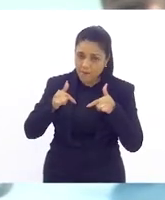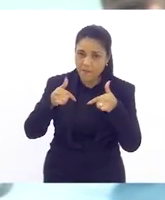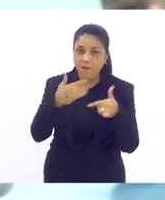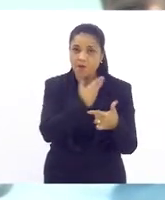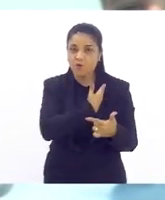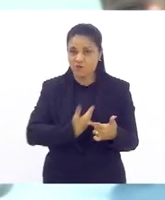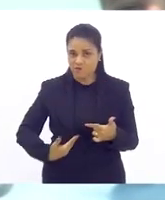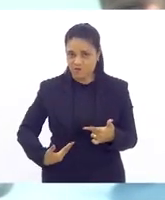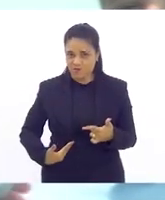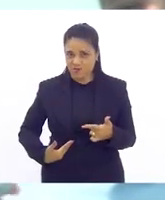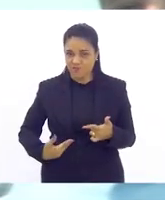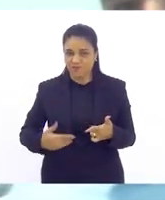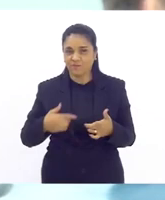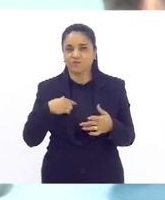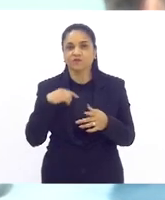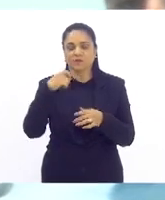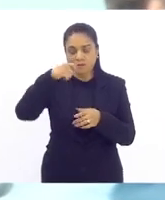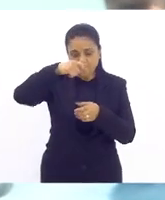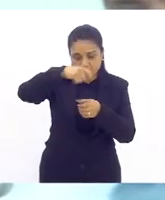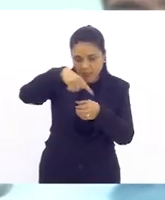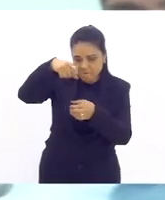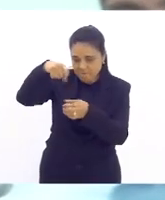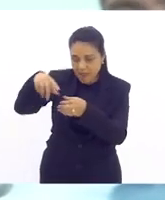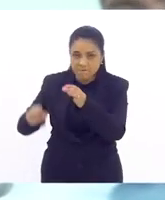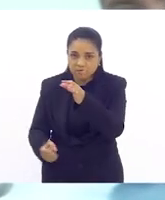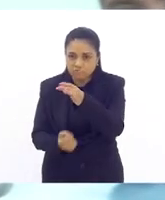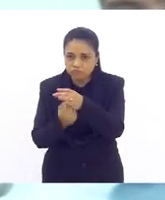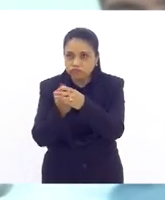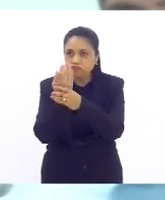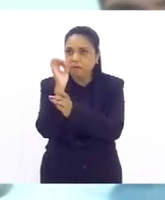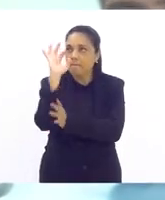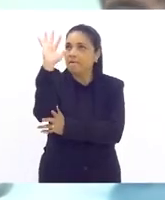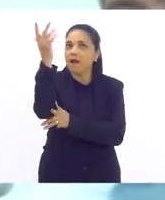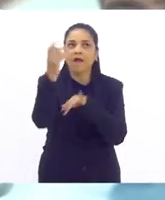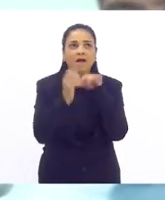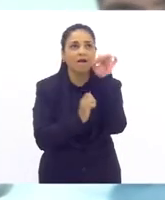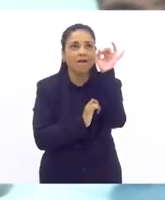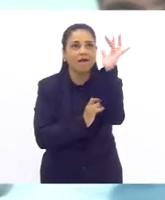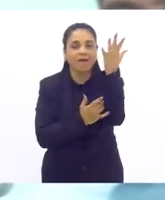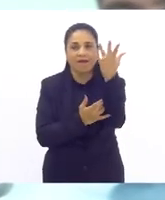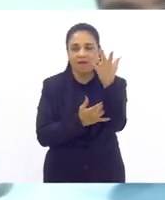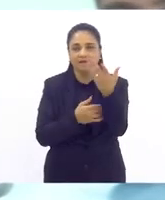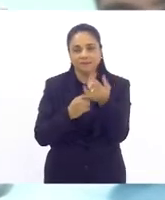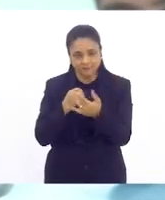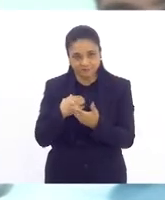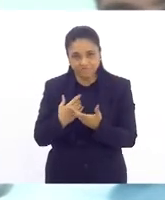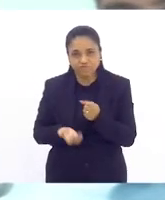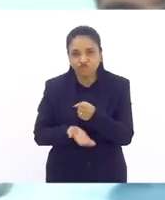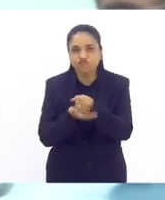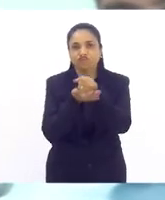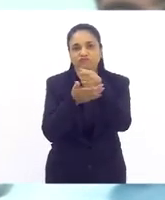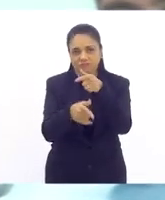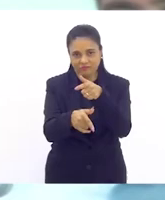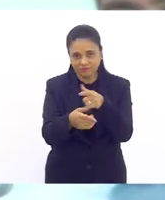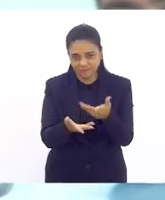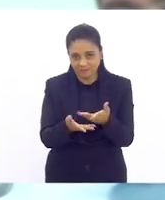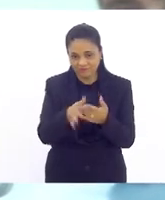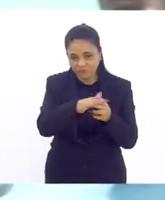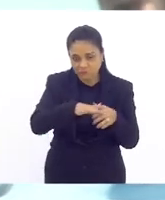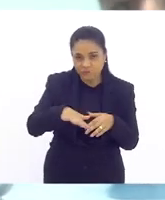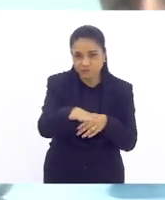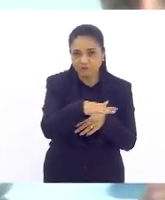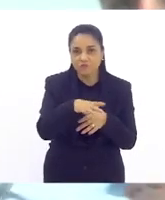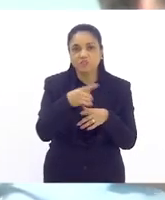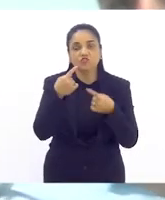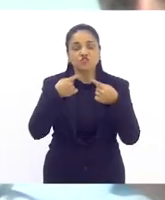Florestal do desenvolvimento Florestal que é o lado mais da exploração Florestal sustentável e a gente vai querer fazer o diálogo